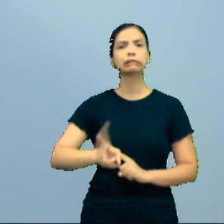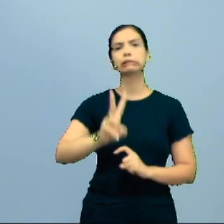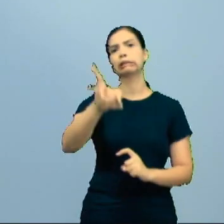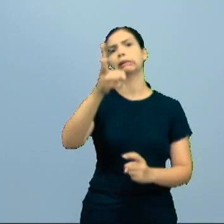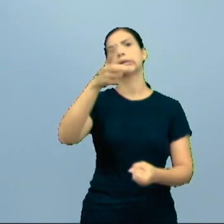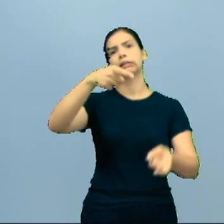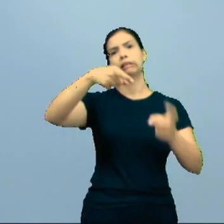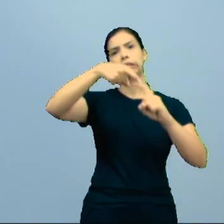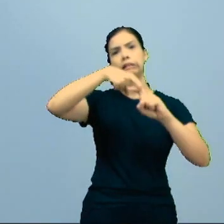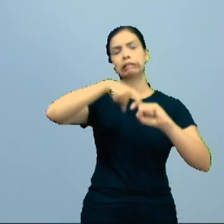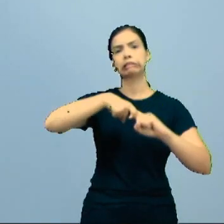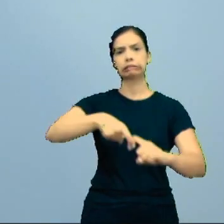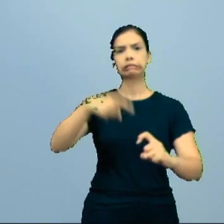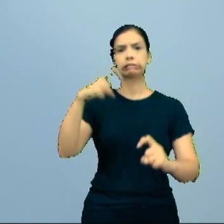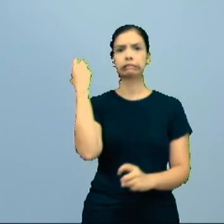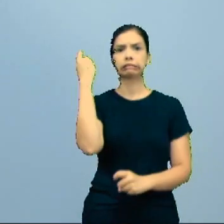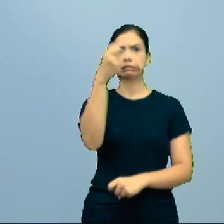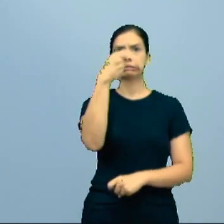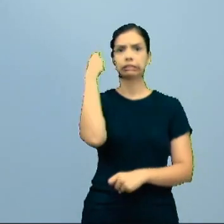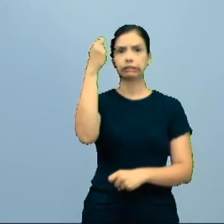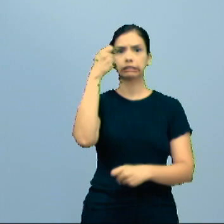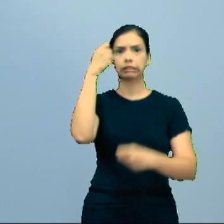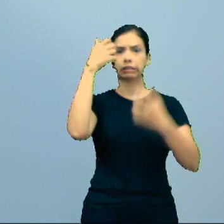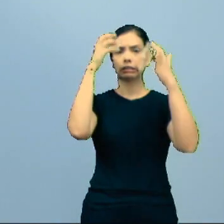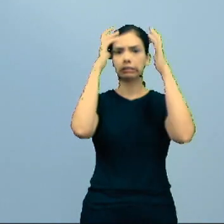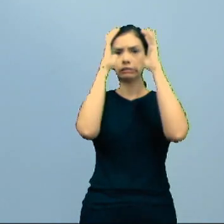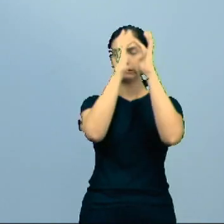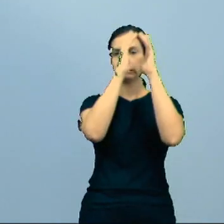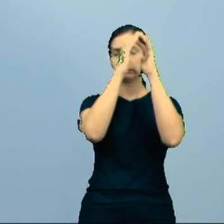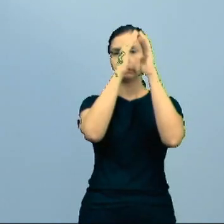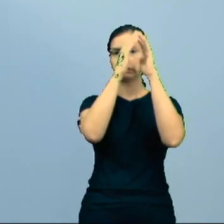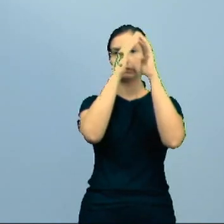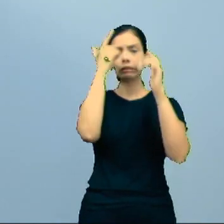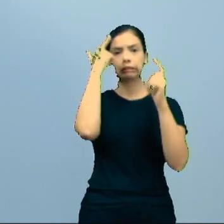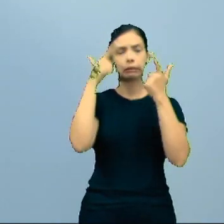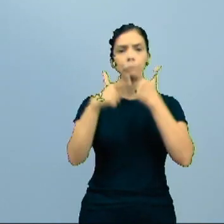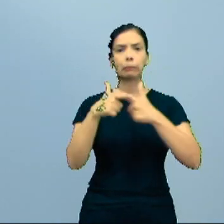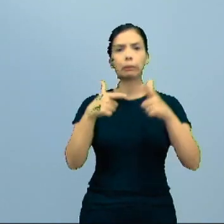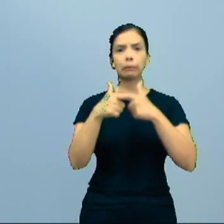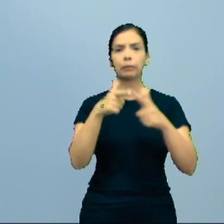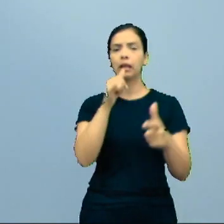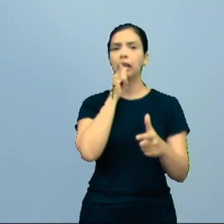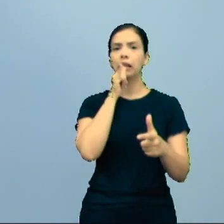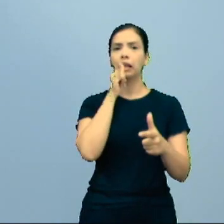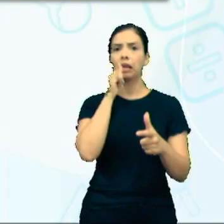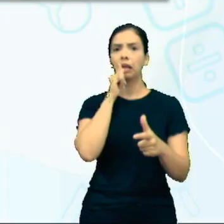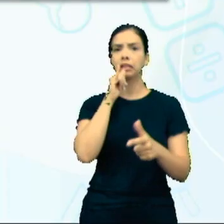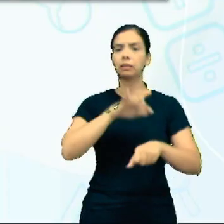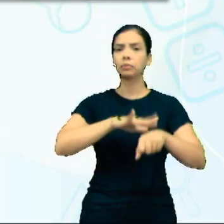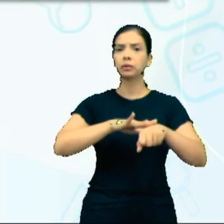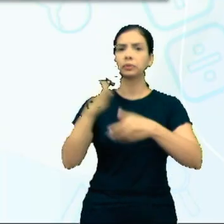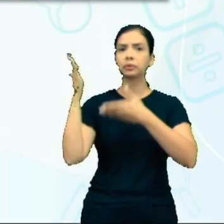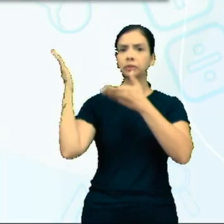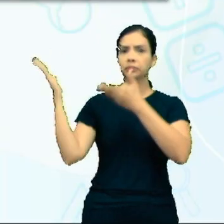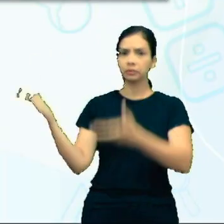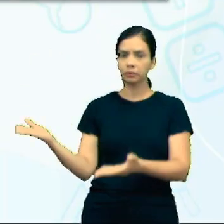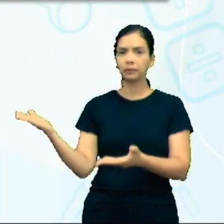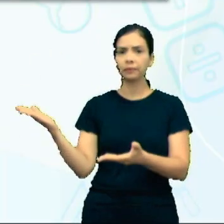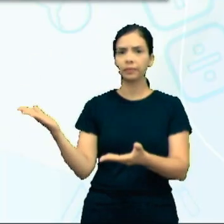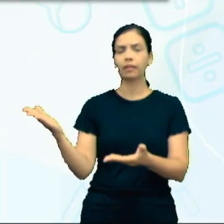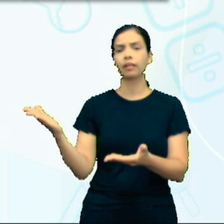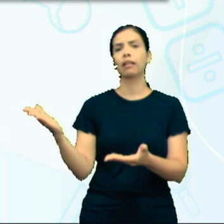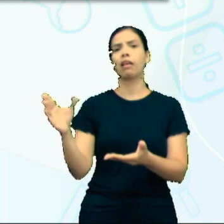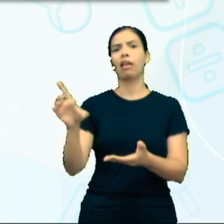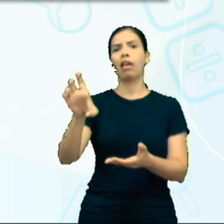atingem até a estrutura cerebral, como, por exemplo, a demência pugilística, que é uma doença que acomete ex-lutadores